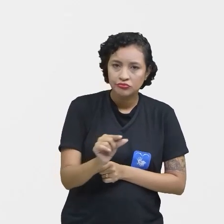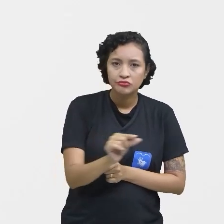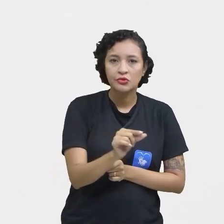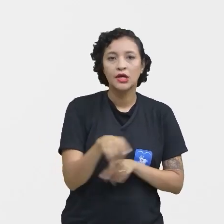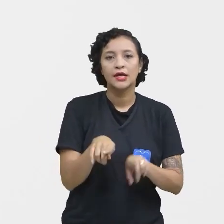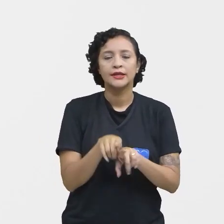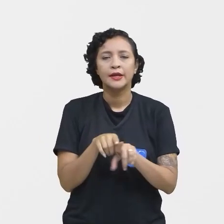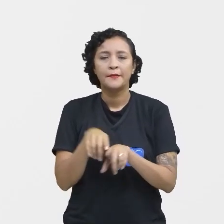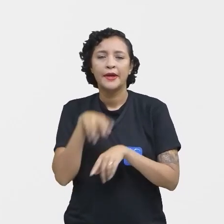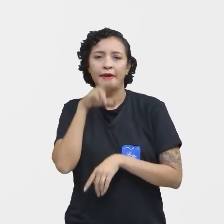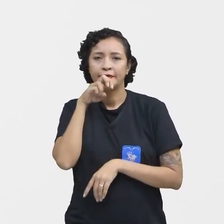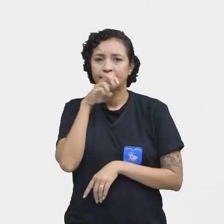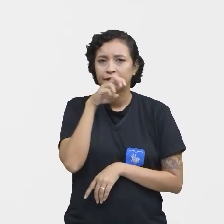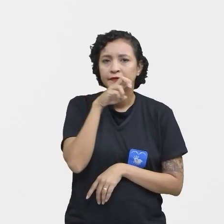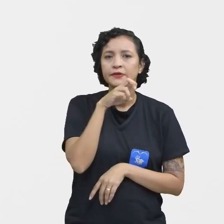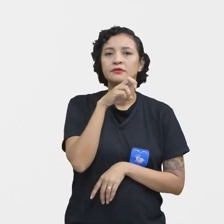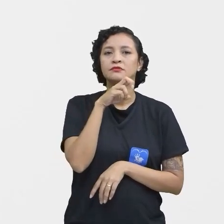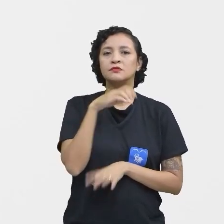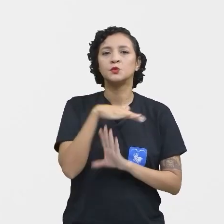esquilos, todos eles